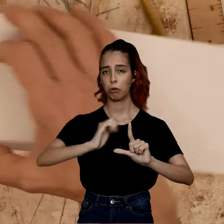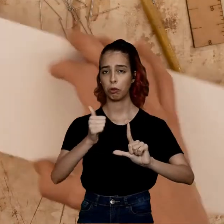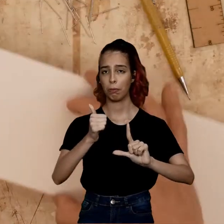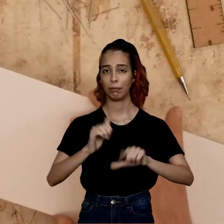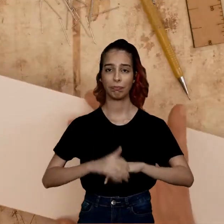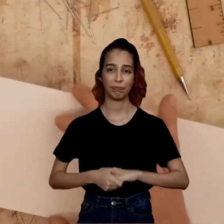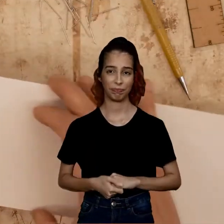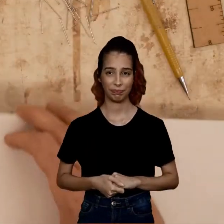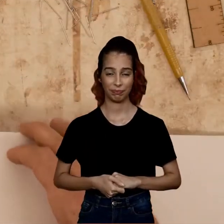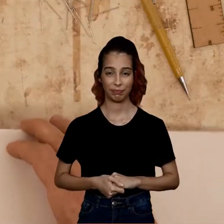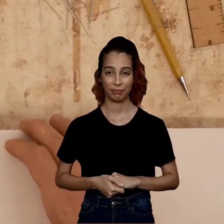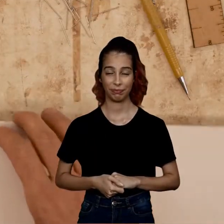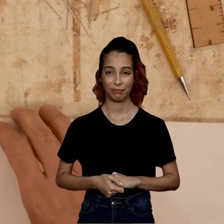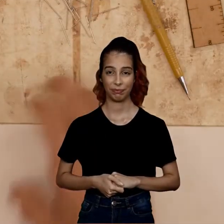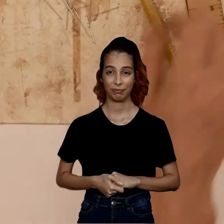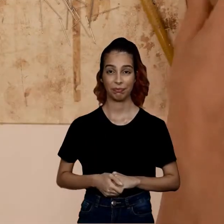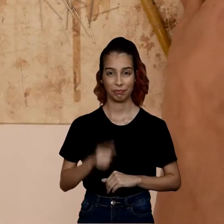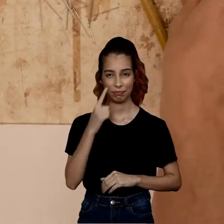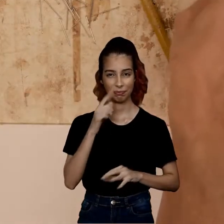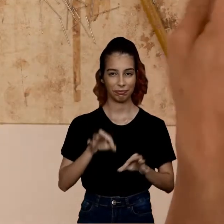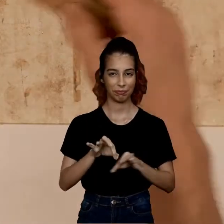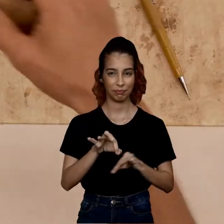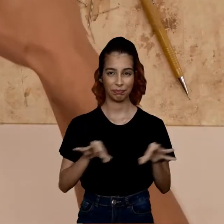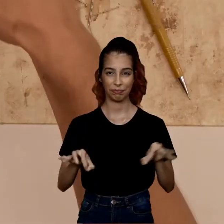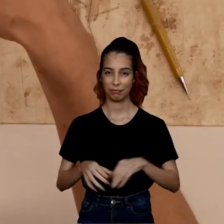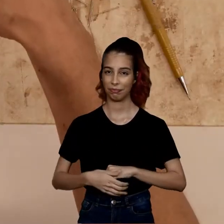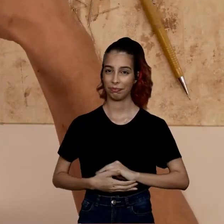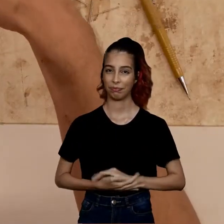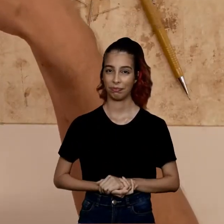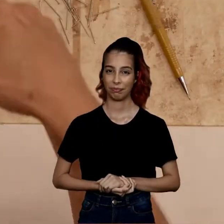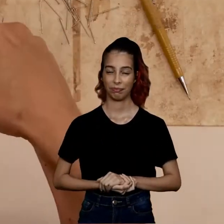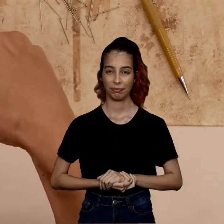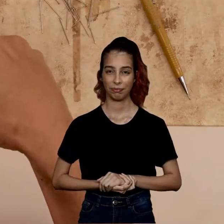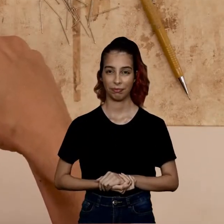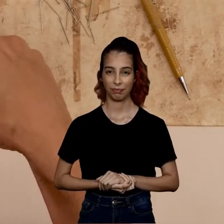peça. Então eu vou tirar a medida.